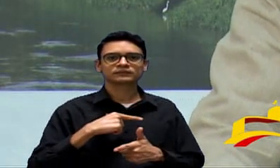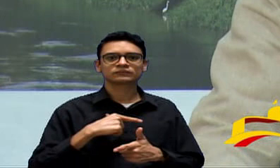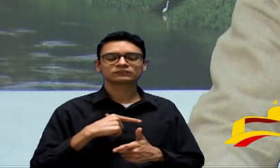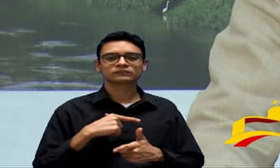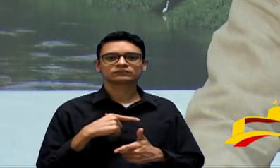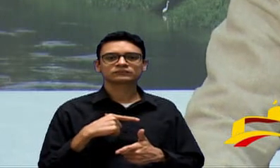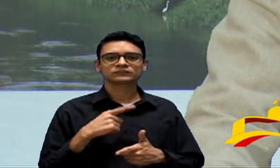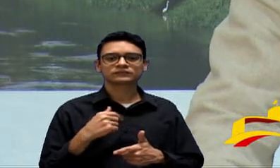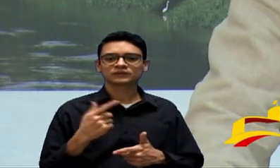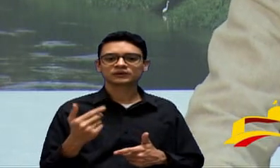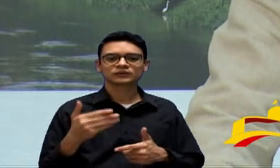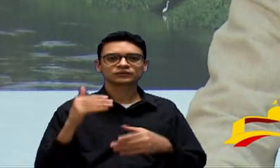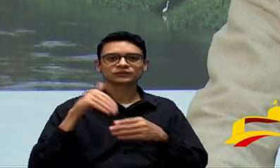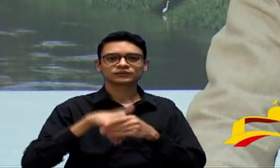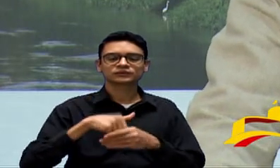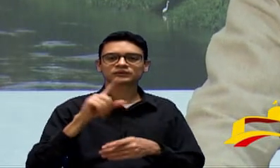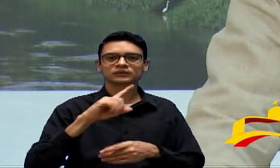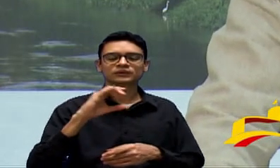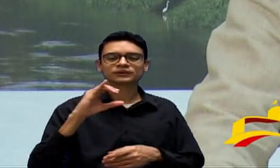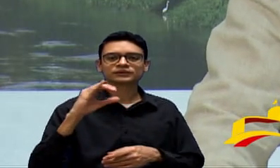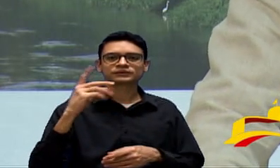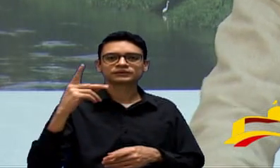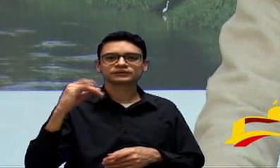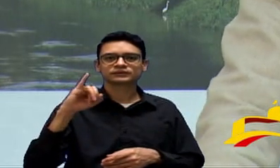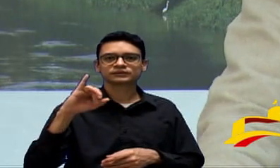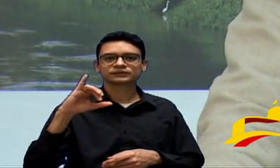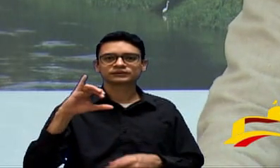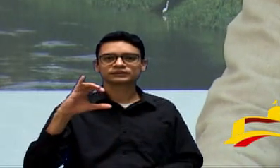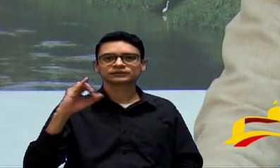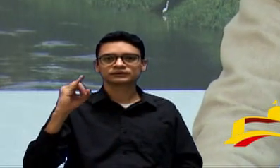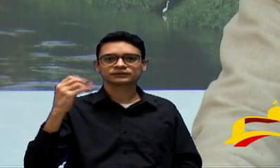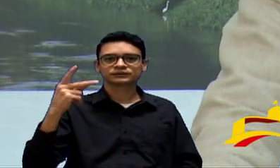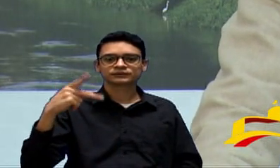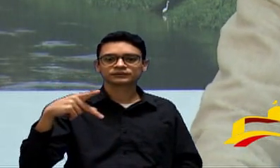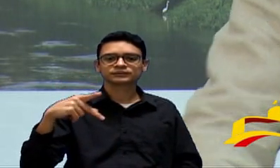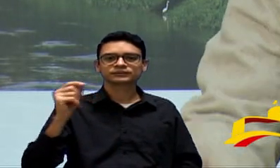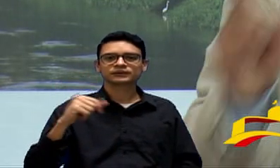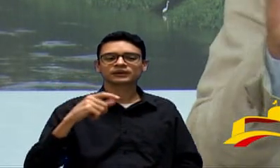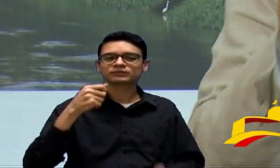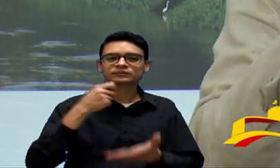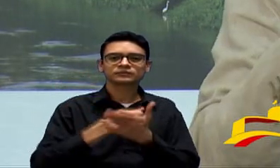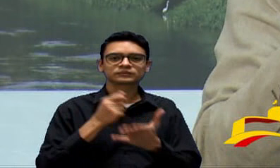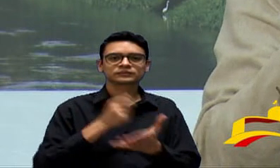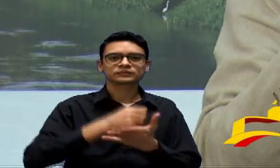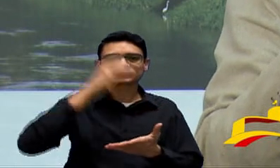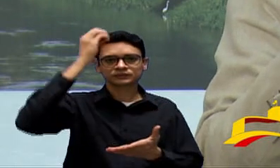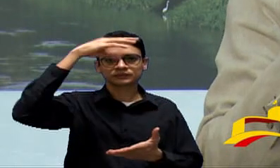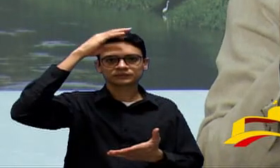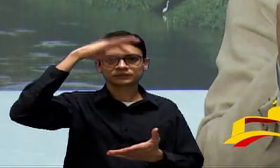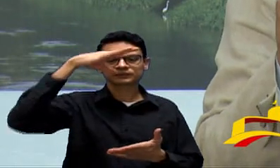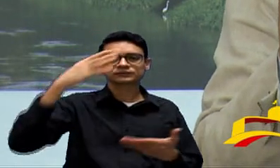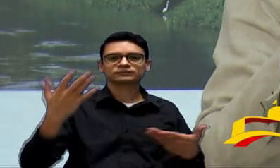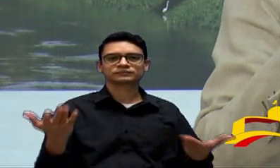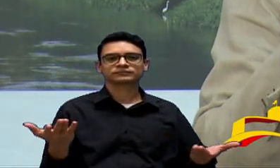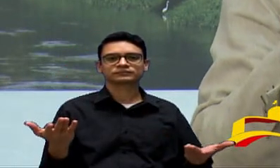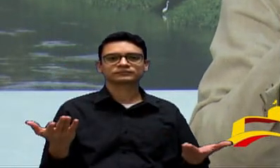mas não foi votado, é a CIP. Creio que a CIP ela é uma cobrança de iluminação pública aqui em mais todos os